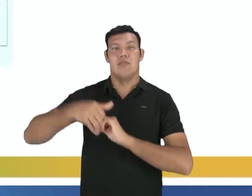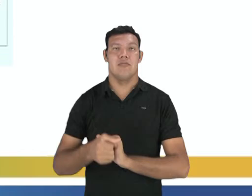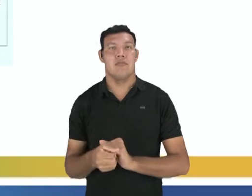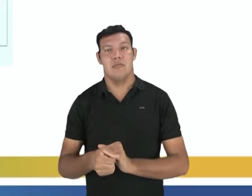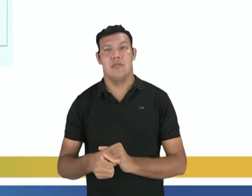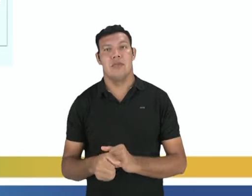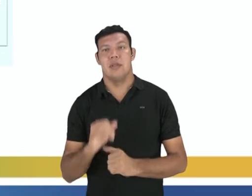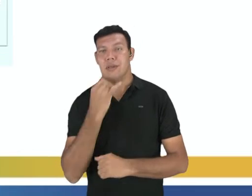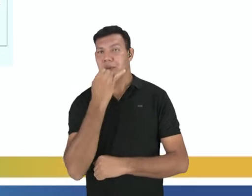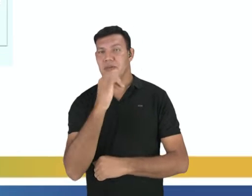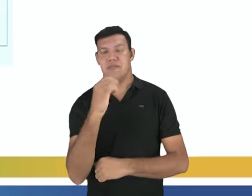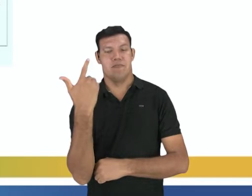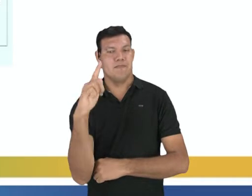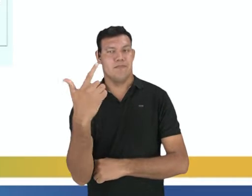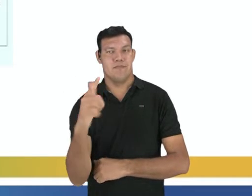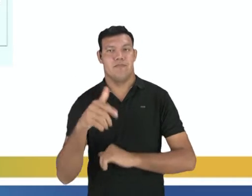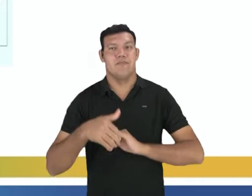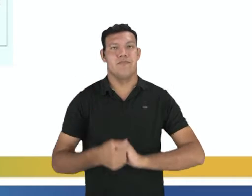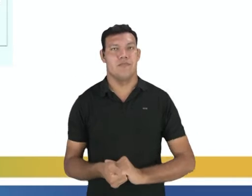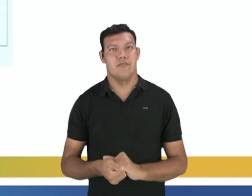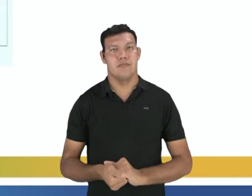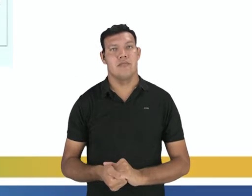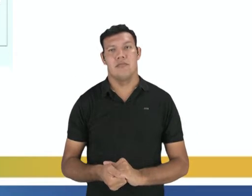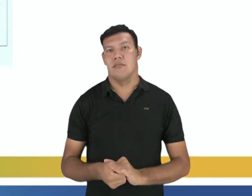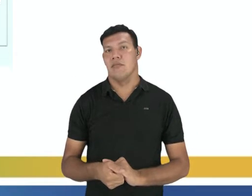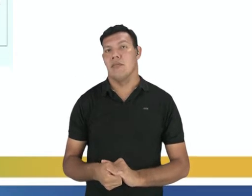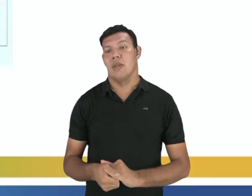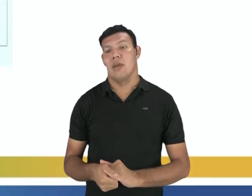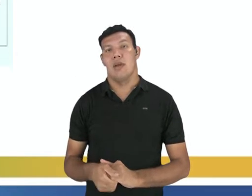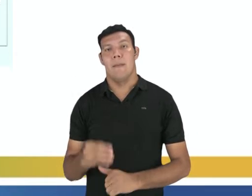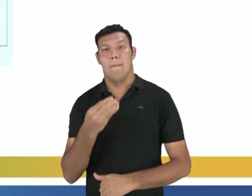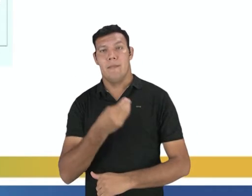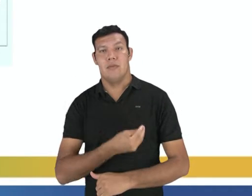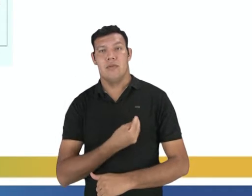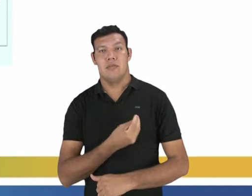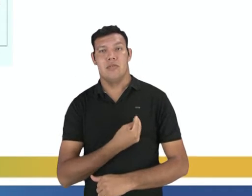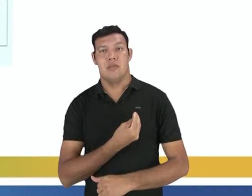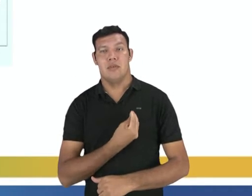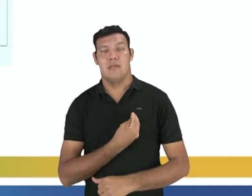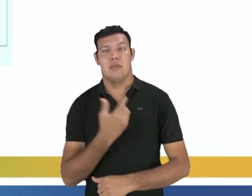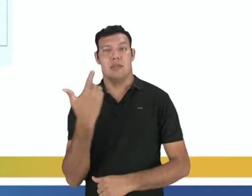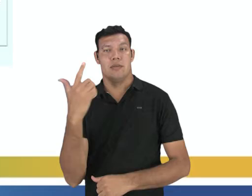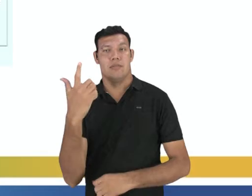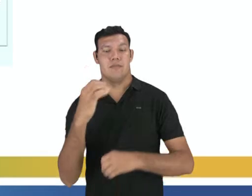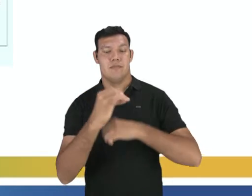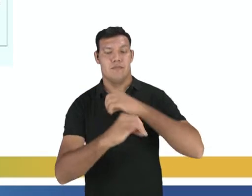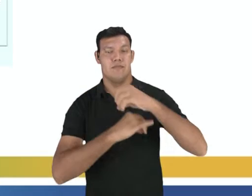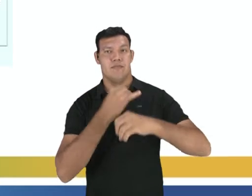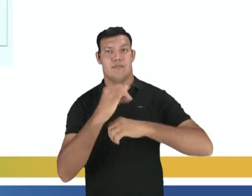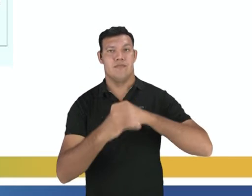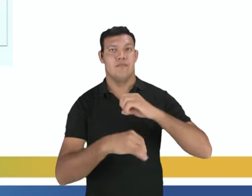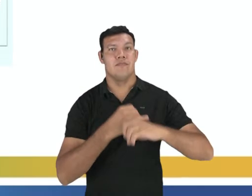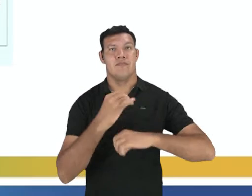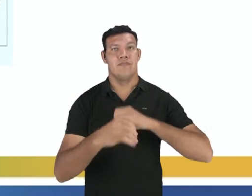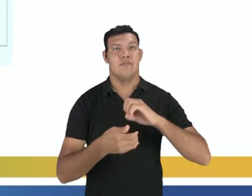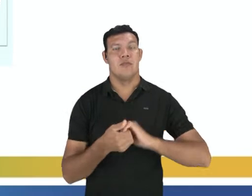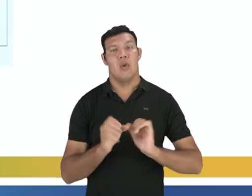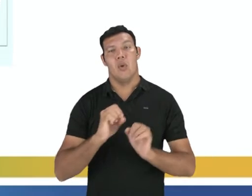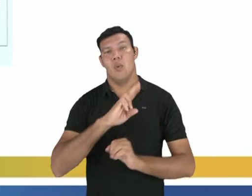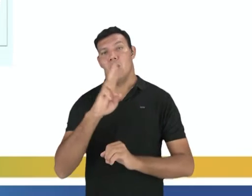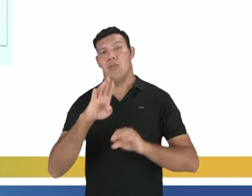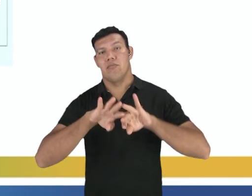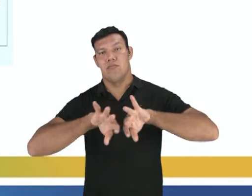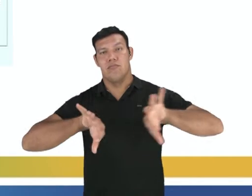permite a passagem de corrente elétrica porque não tem íons soltos ou liberados ou não foram